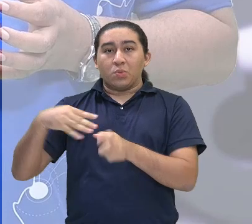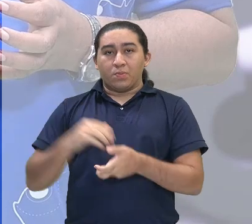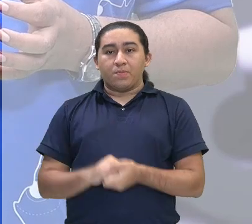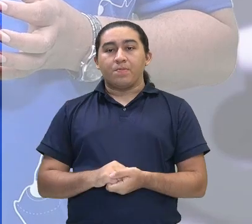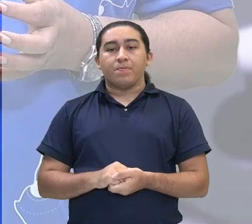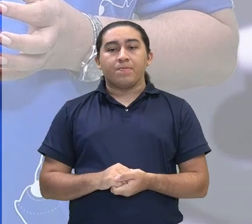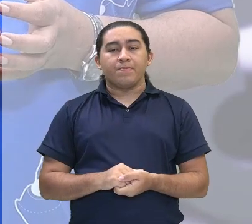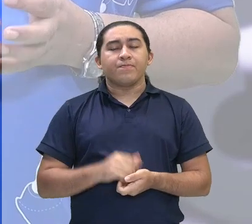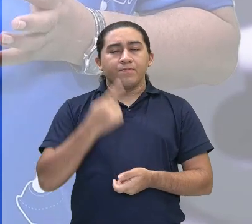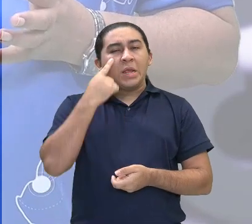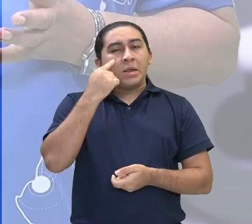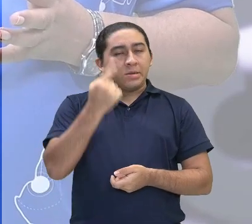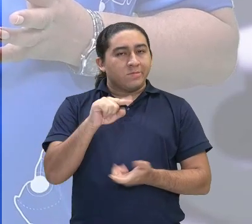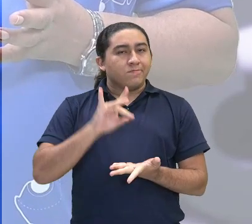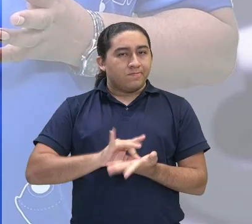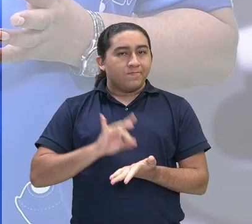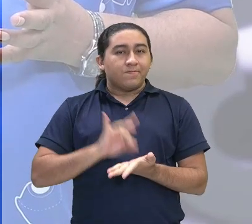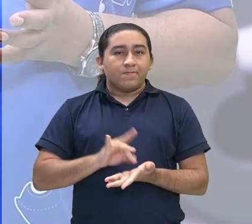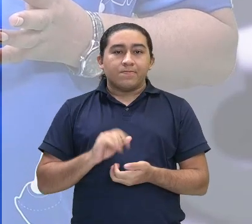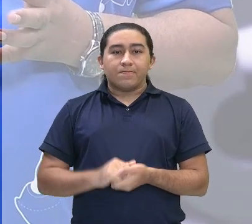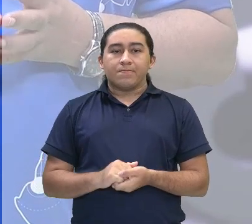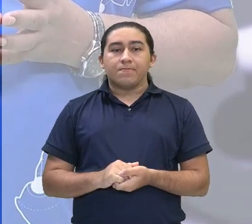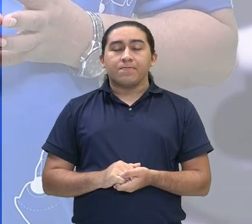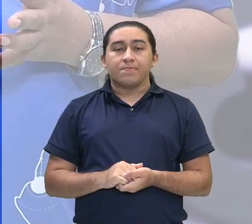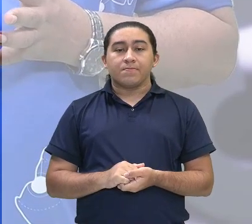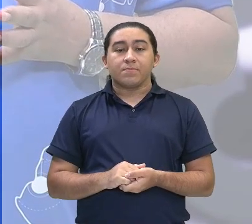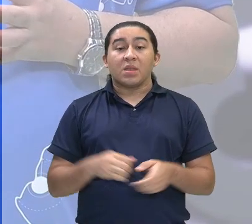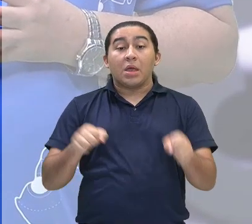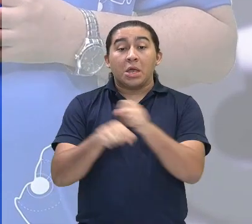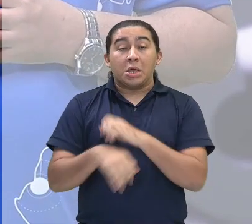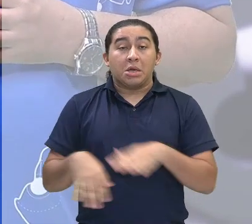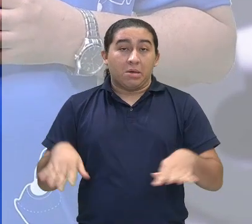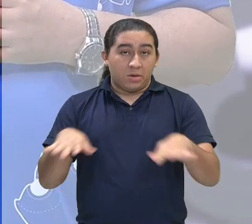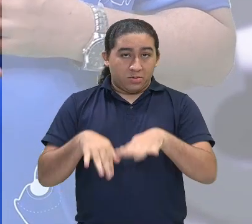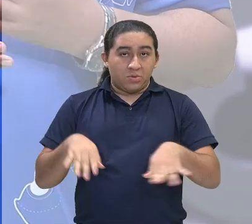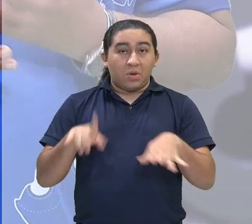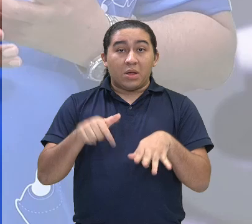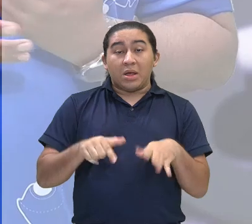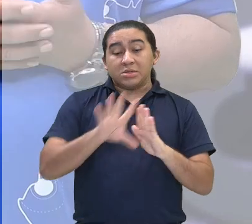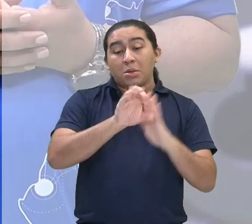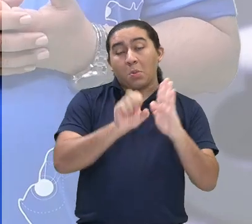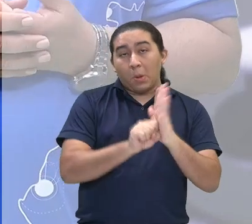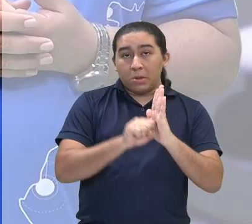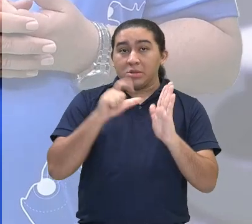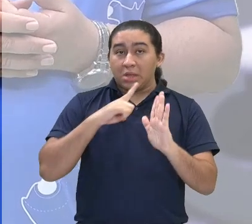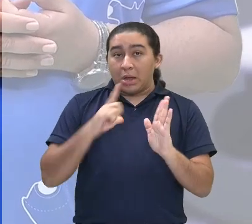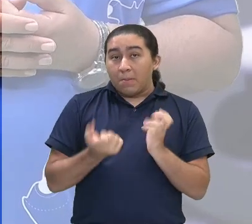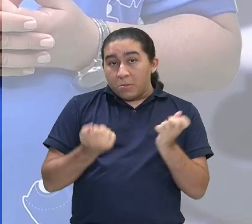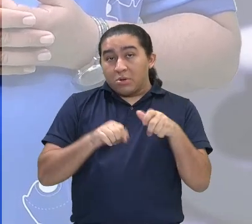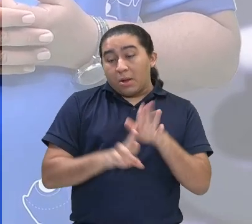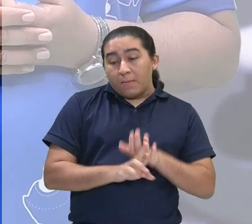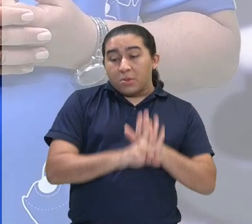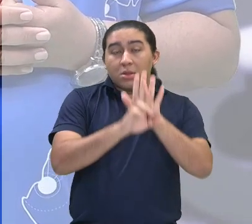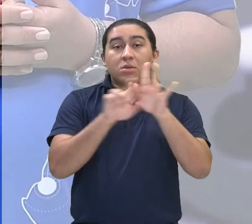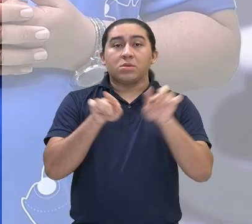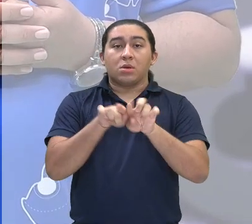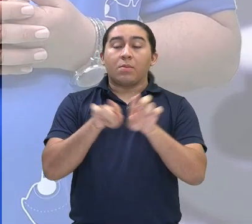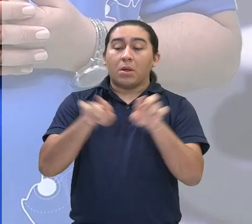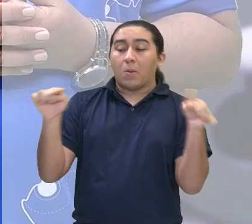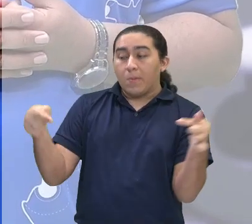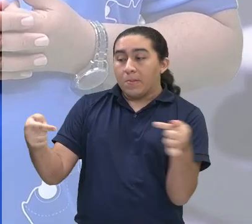aí que interessante. Os ritos são simbólicos e tendem a expressar o conteúdo de